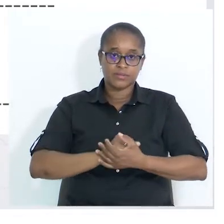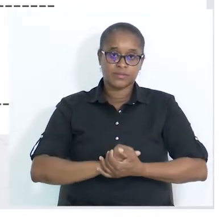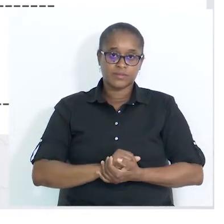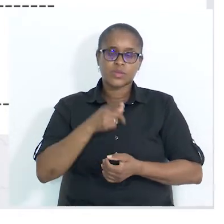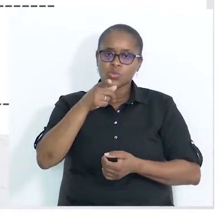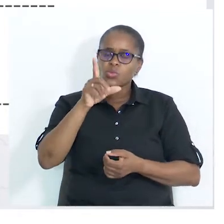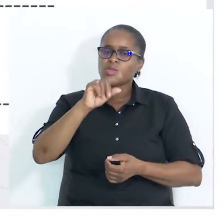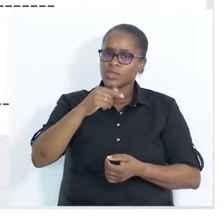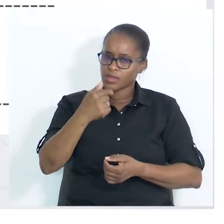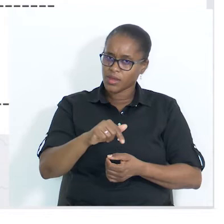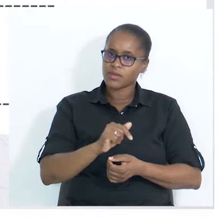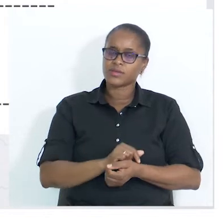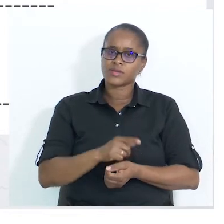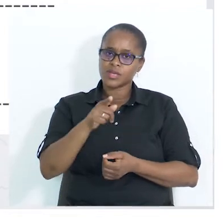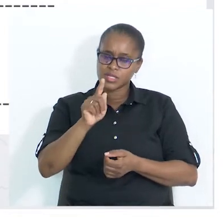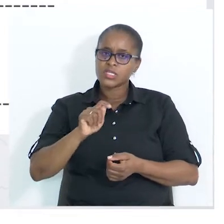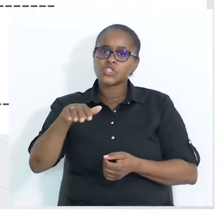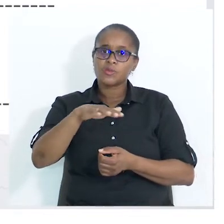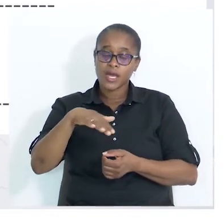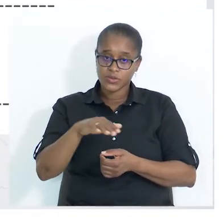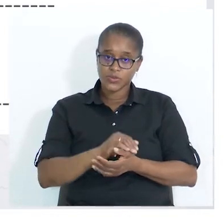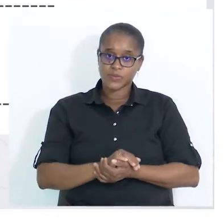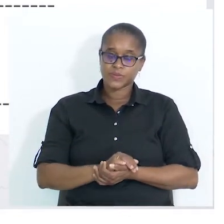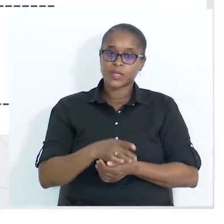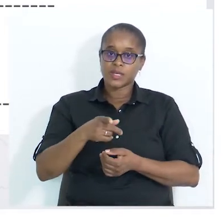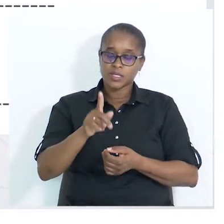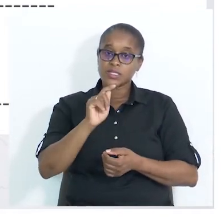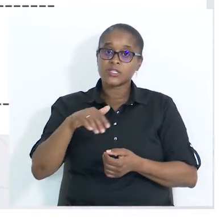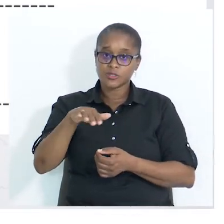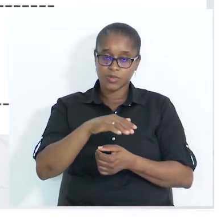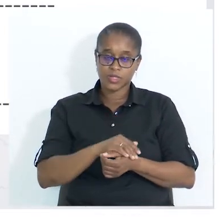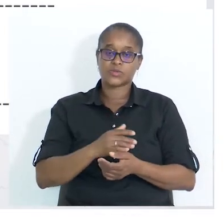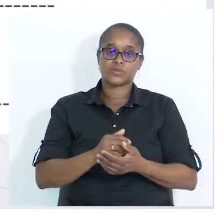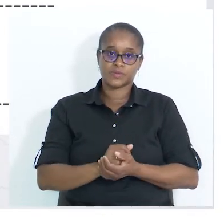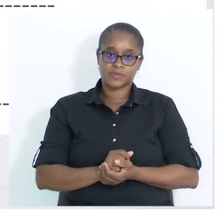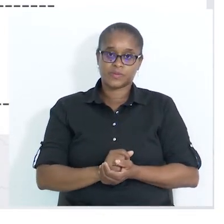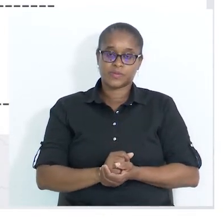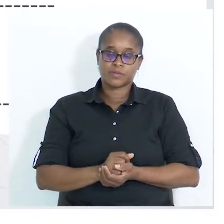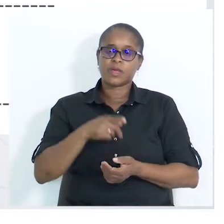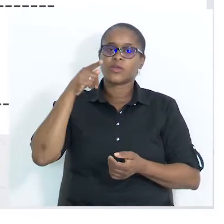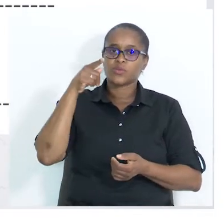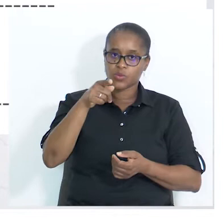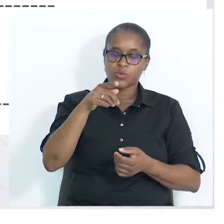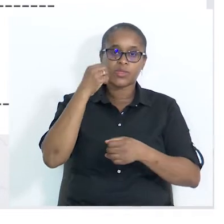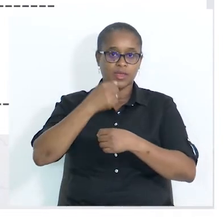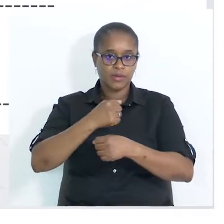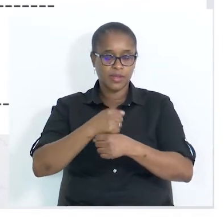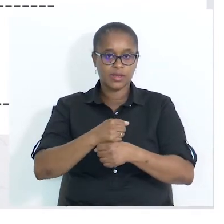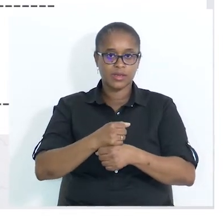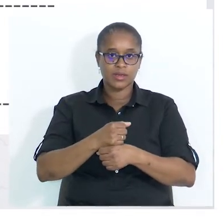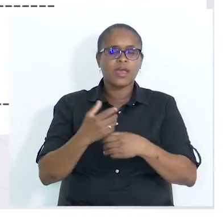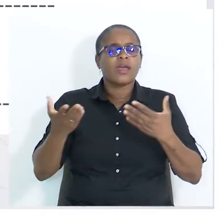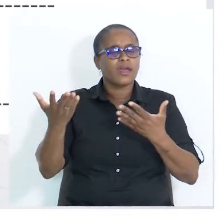Tu tens esse espaço é para tu trabalhares